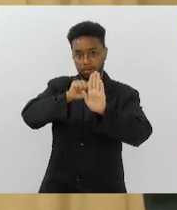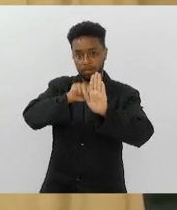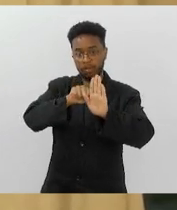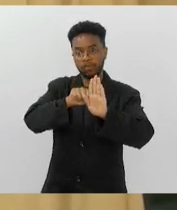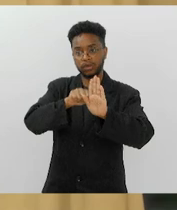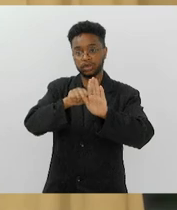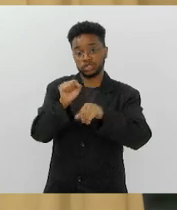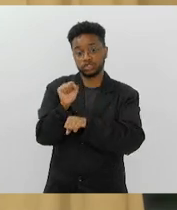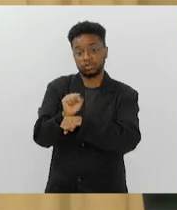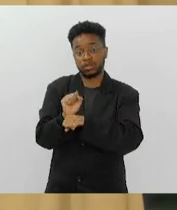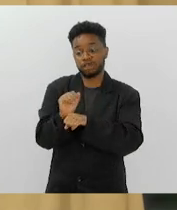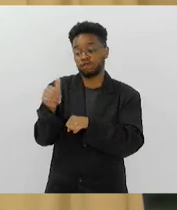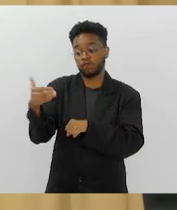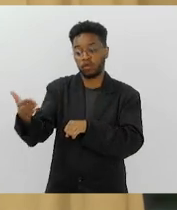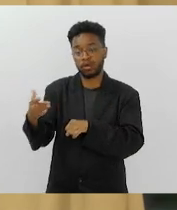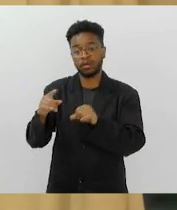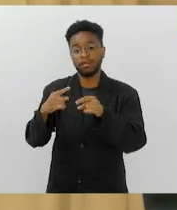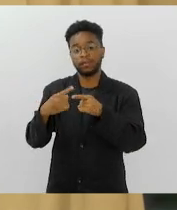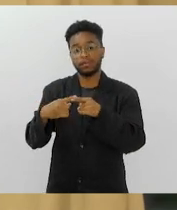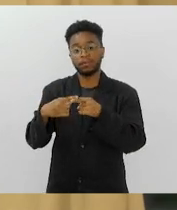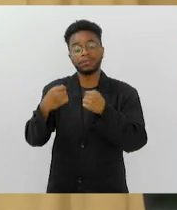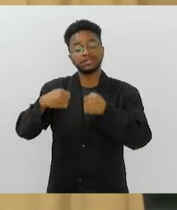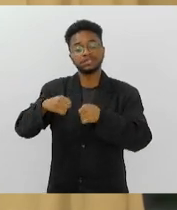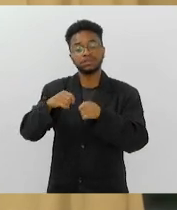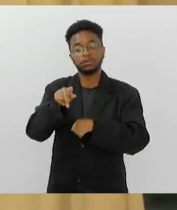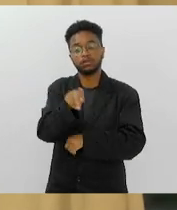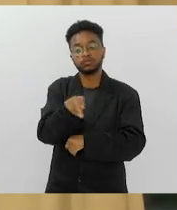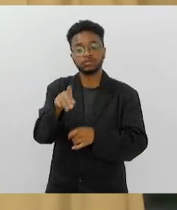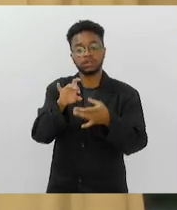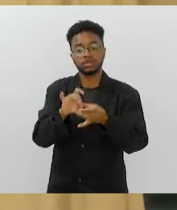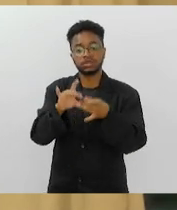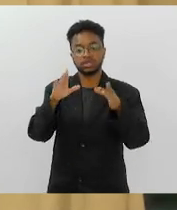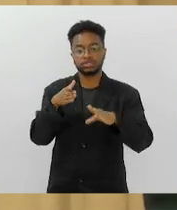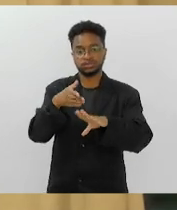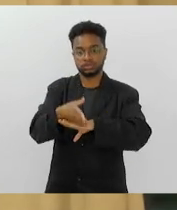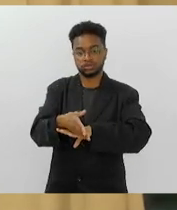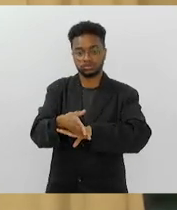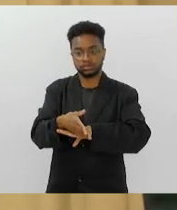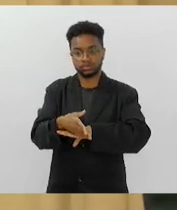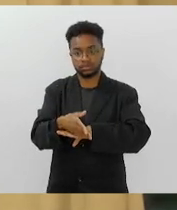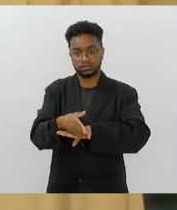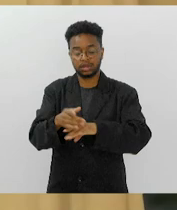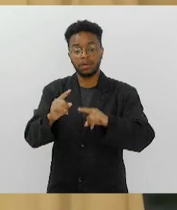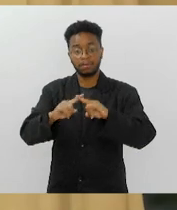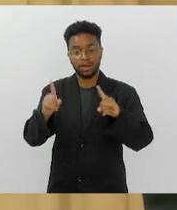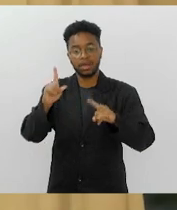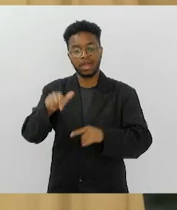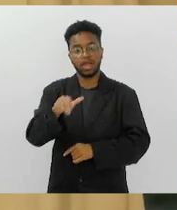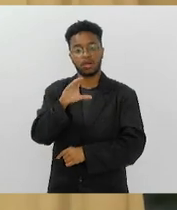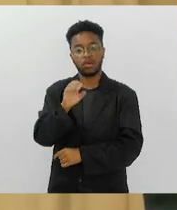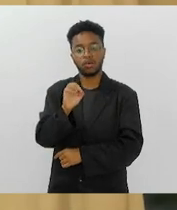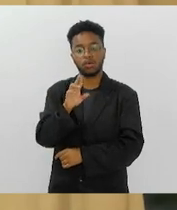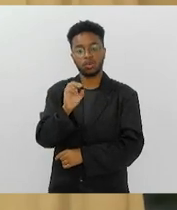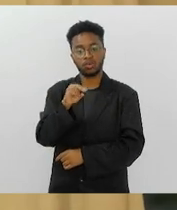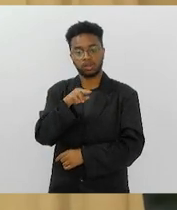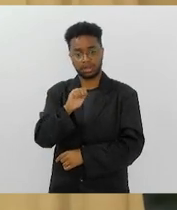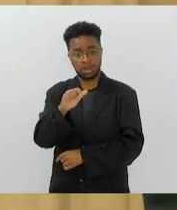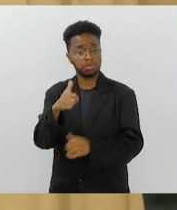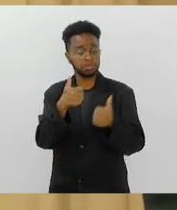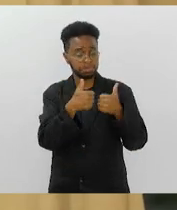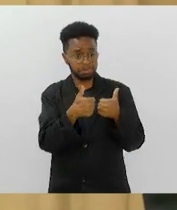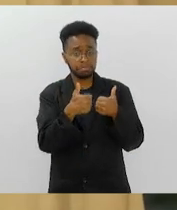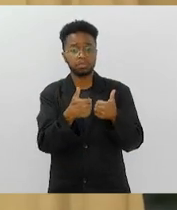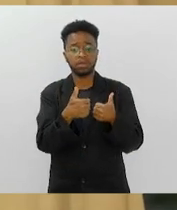lado de fora que o professor permita que ele entre. Mas ele é um coronel. É o comandante da